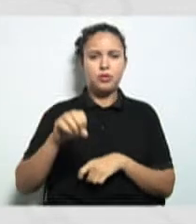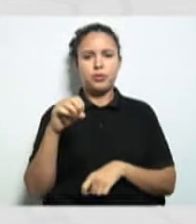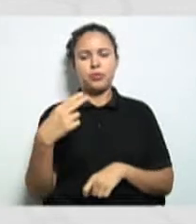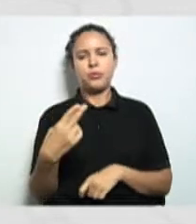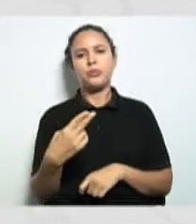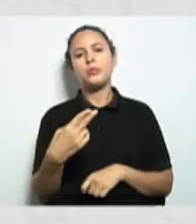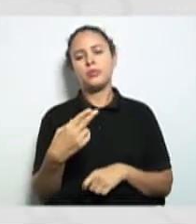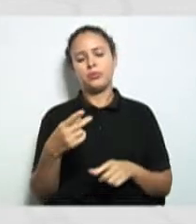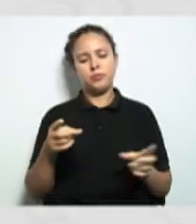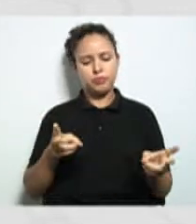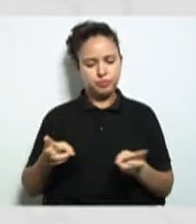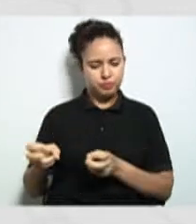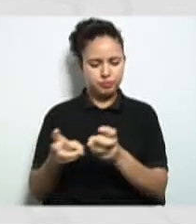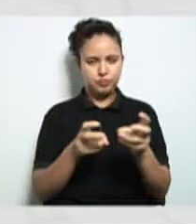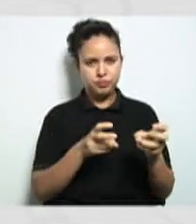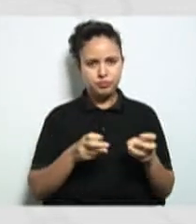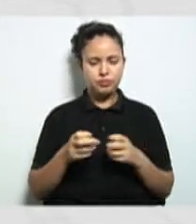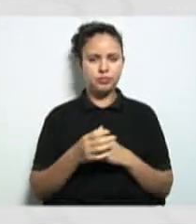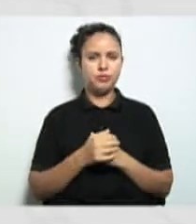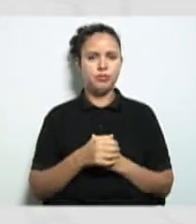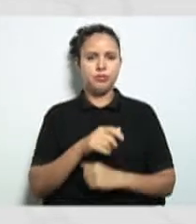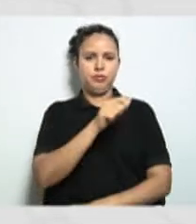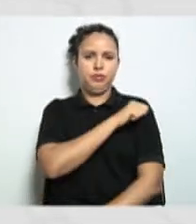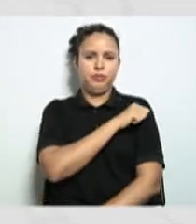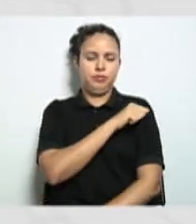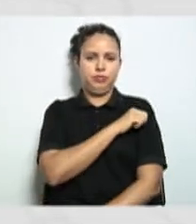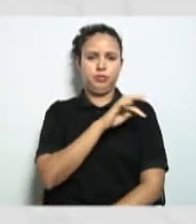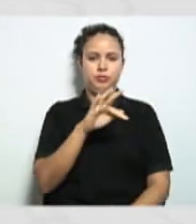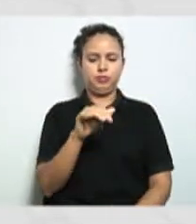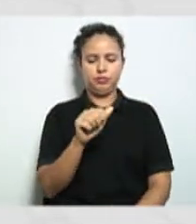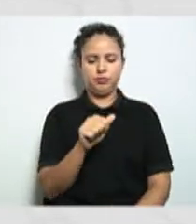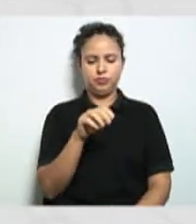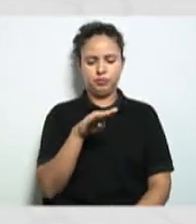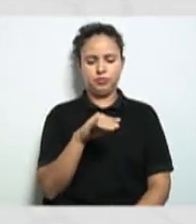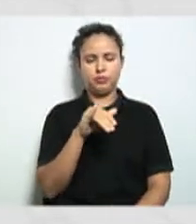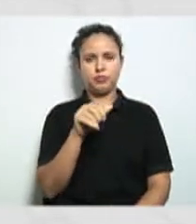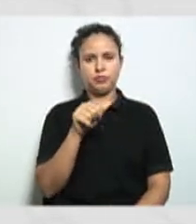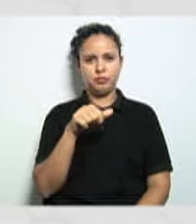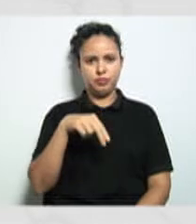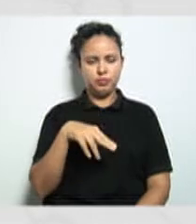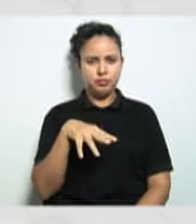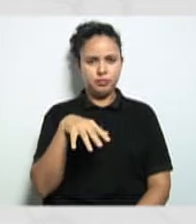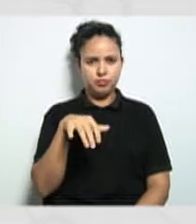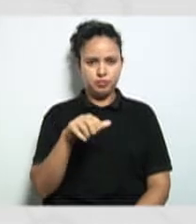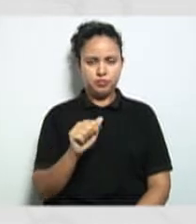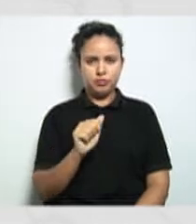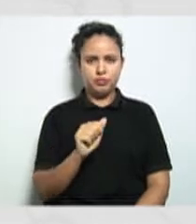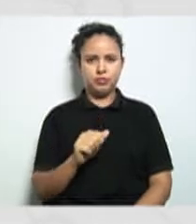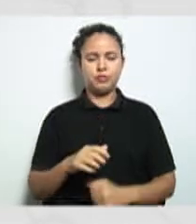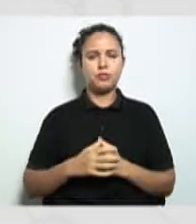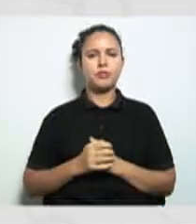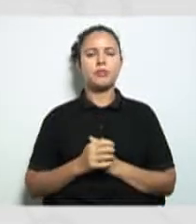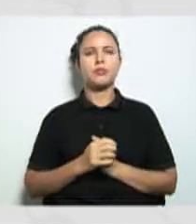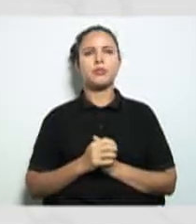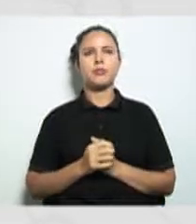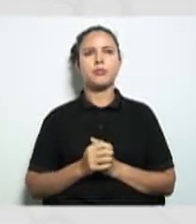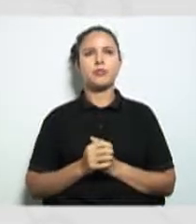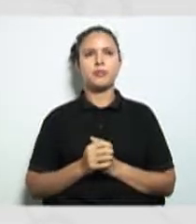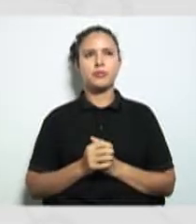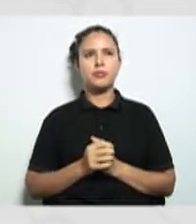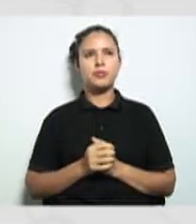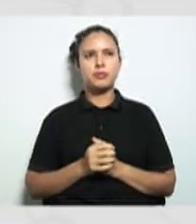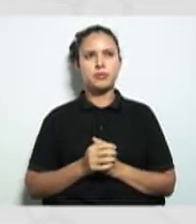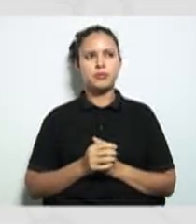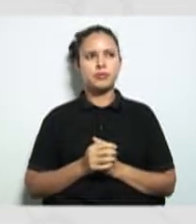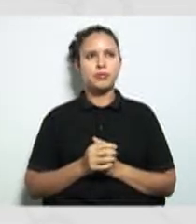né? A aluna Fabiana, lá da Escola Maria Rosa, já trouxe sua contribuição. Então, nessa afirmativa